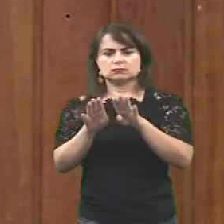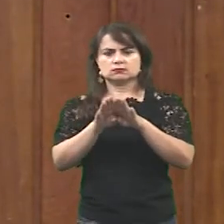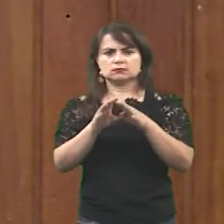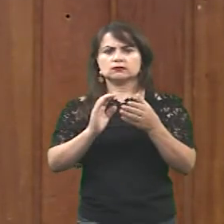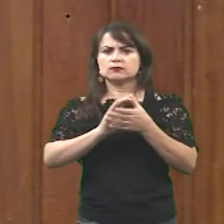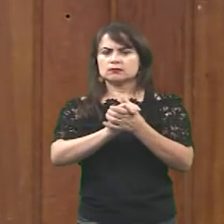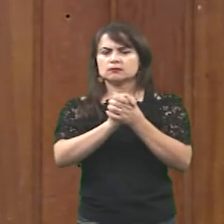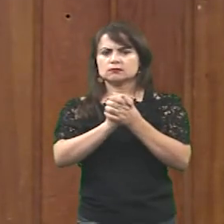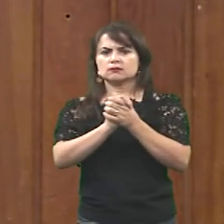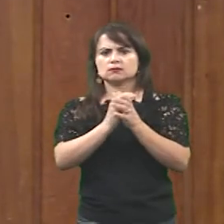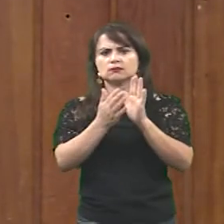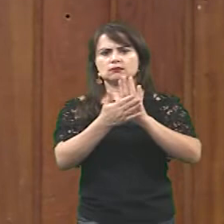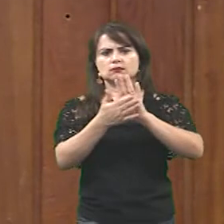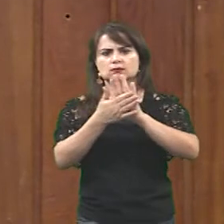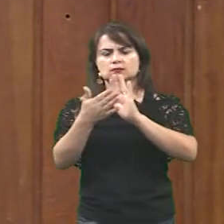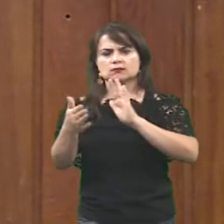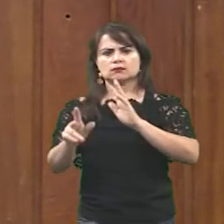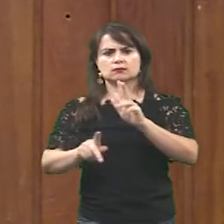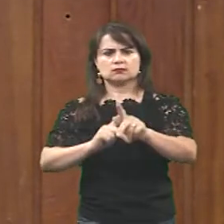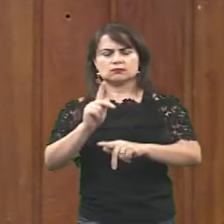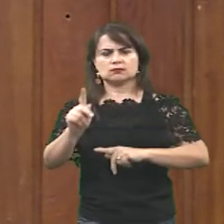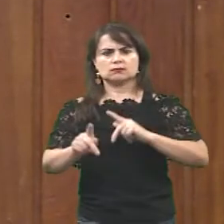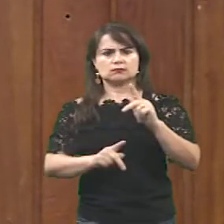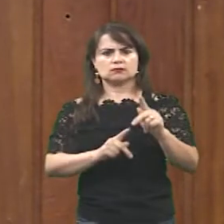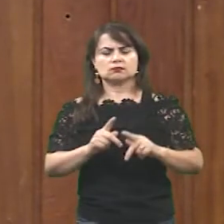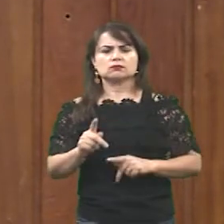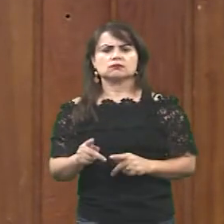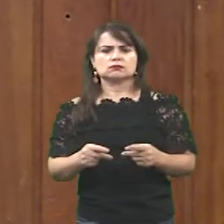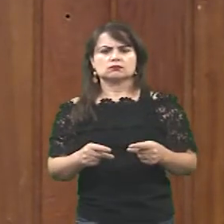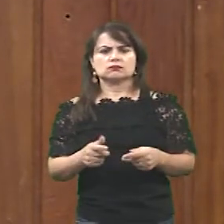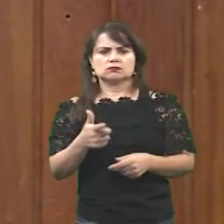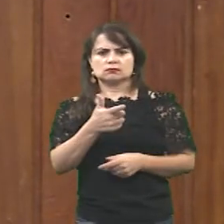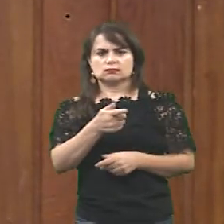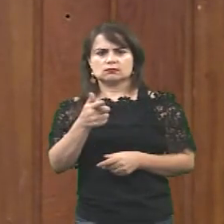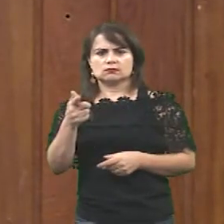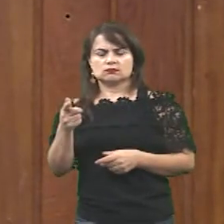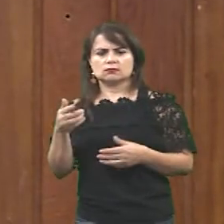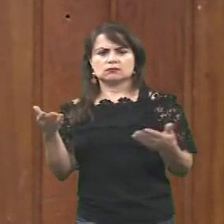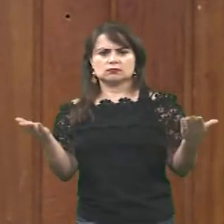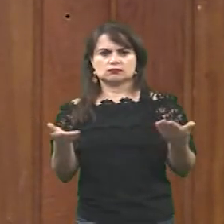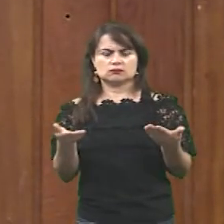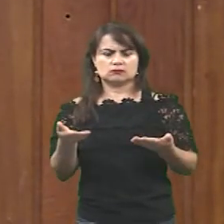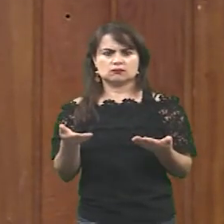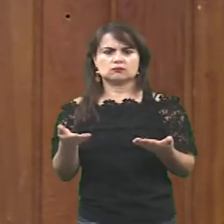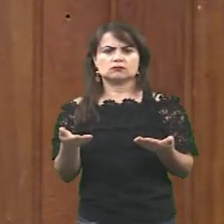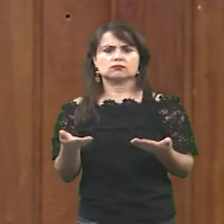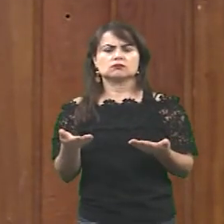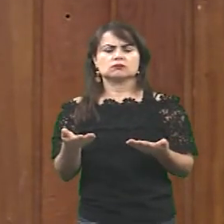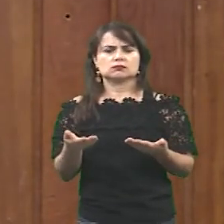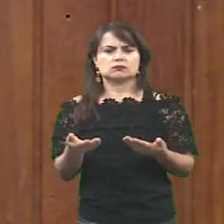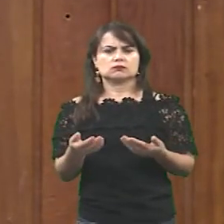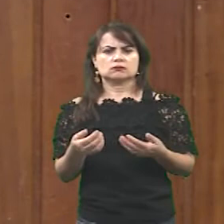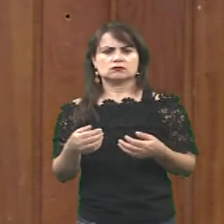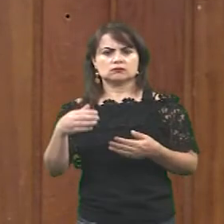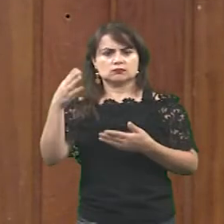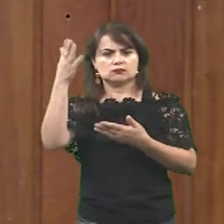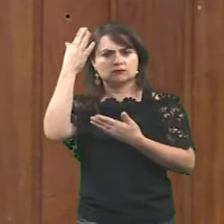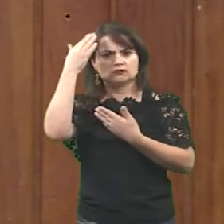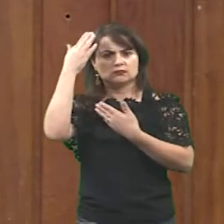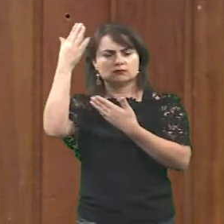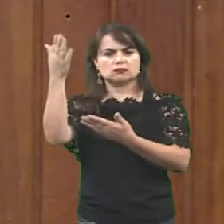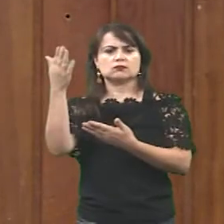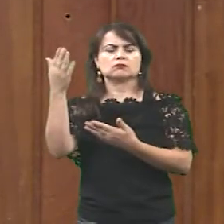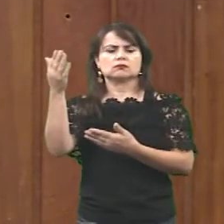noite. E, dessa forma, eu desejo, em nome do prefeito Daniel, muito sucesso para essa turma de